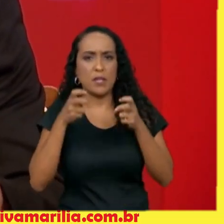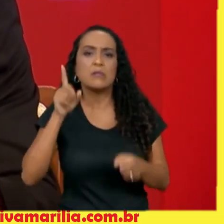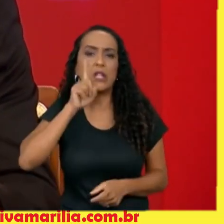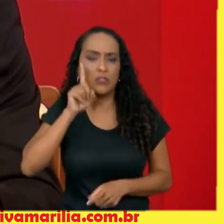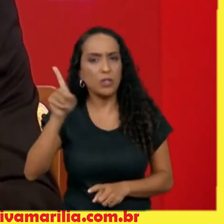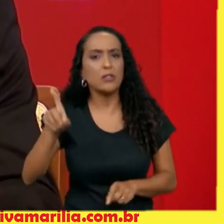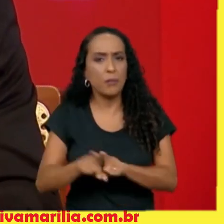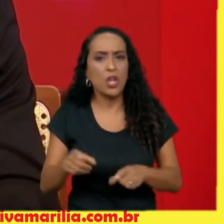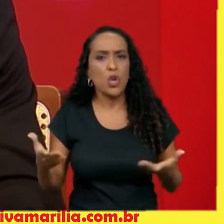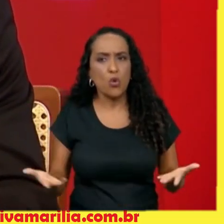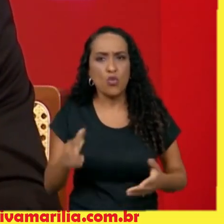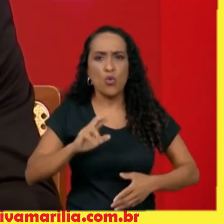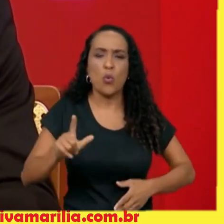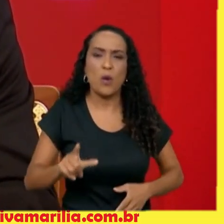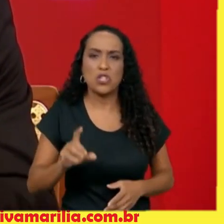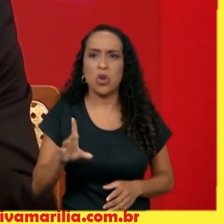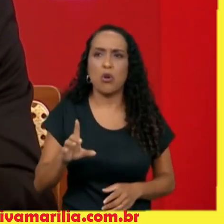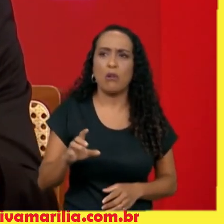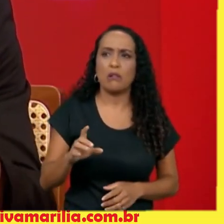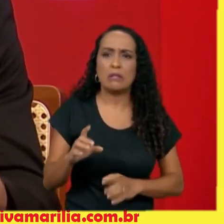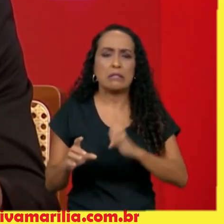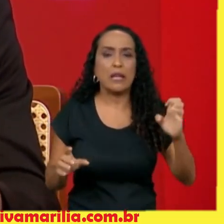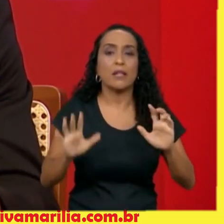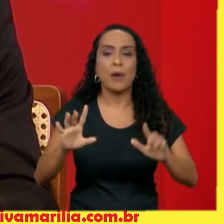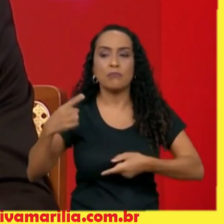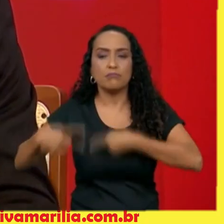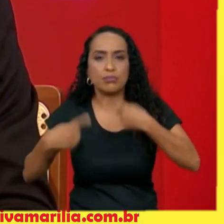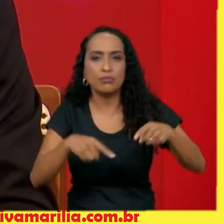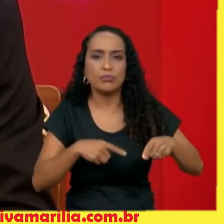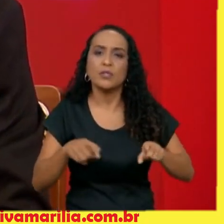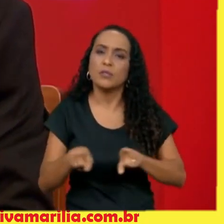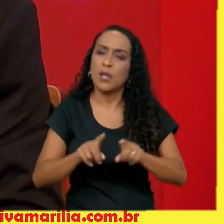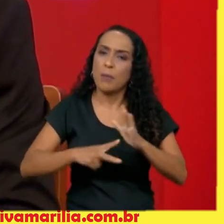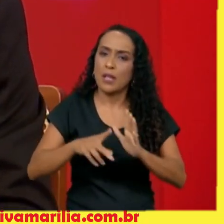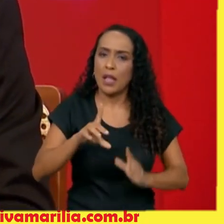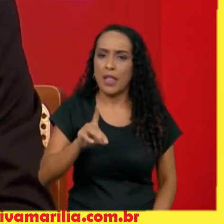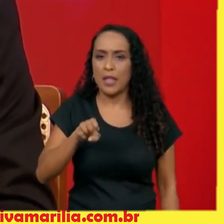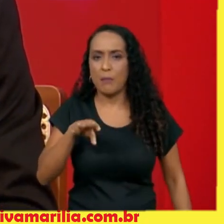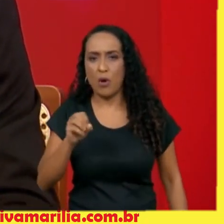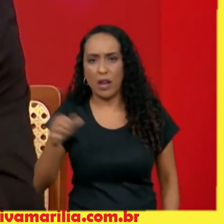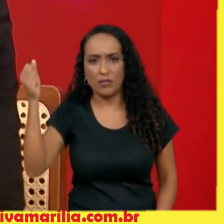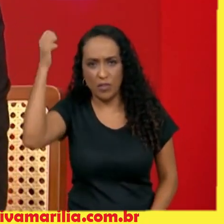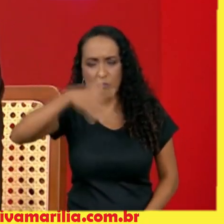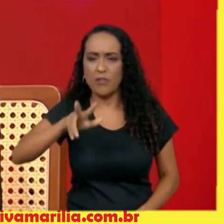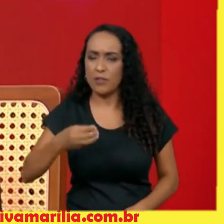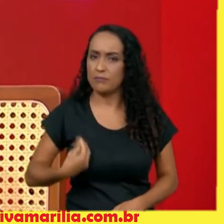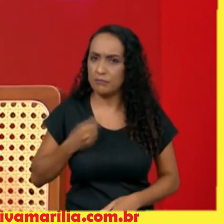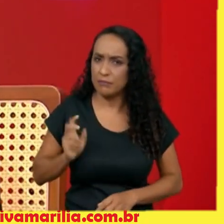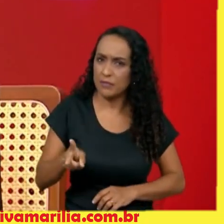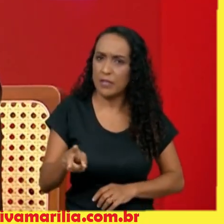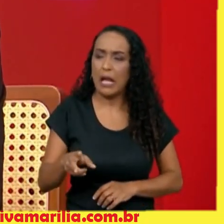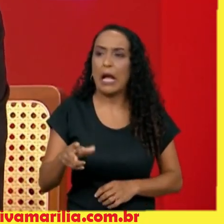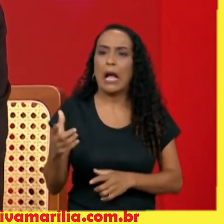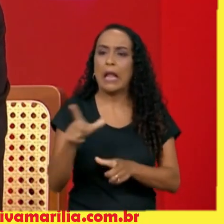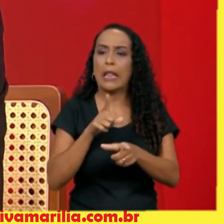onde é um negócio que não é mais ou menos esquerda, mas enfim, em debates, inclusive, se o Partido Democrata vai sobreviver ao Donald Trump, né? Na Itália há